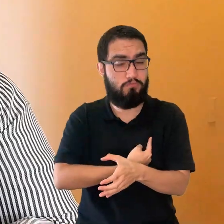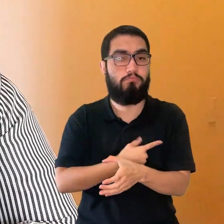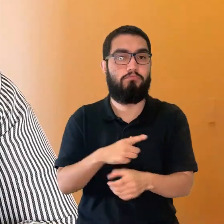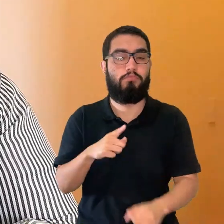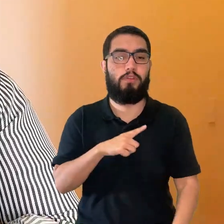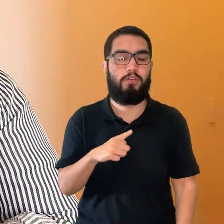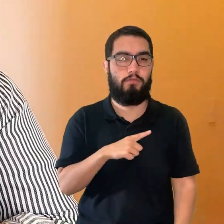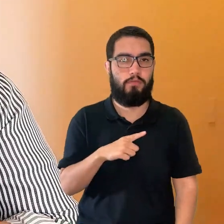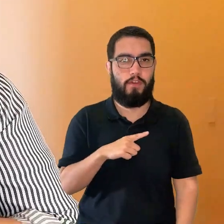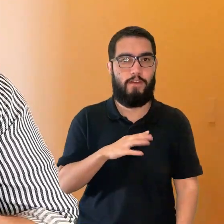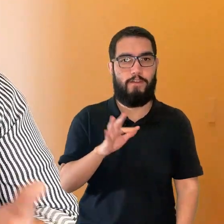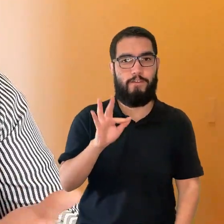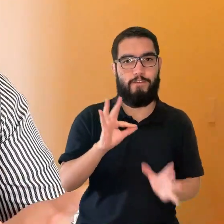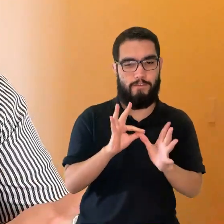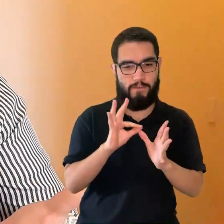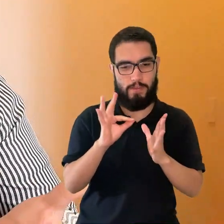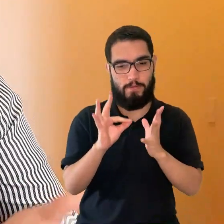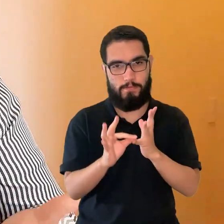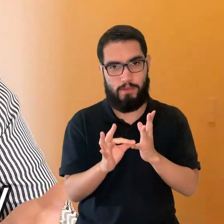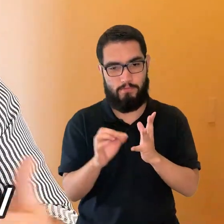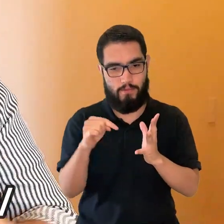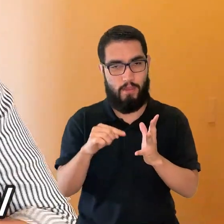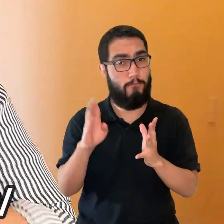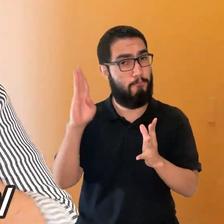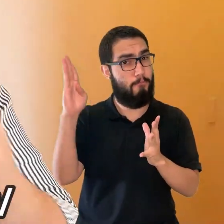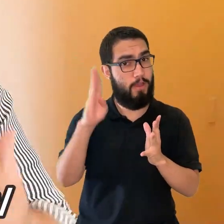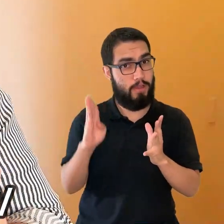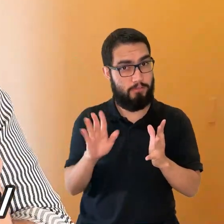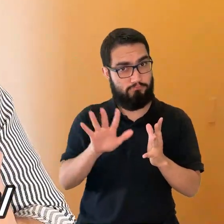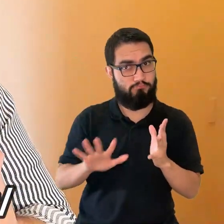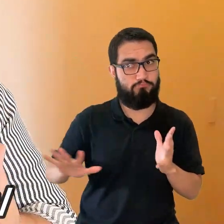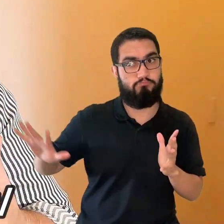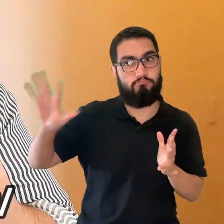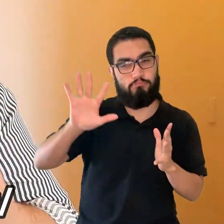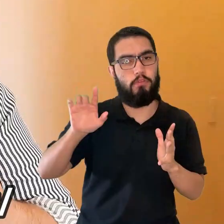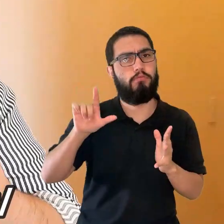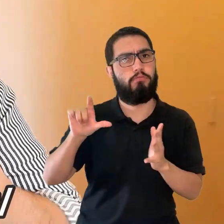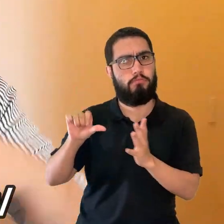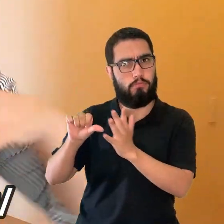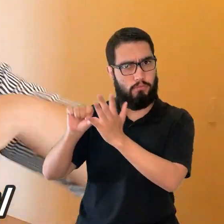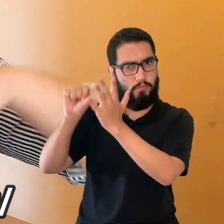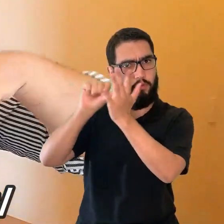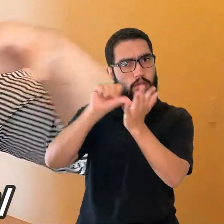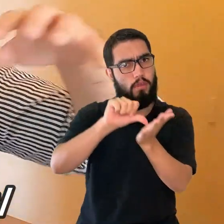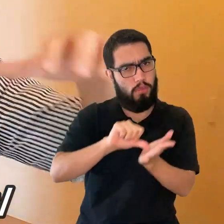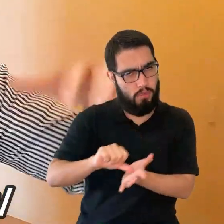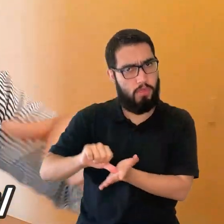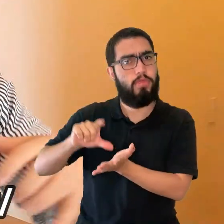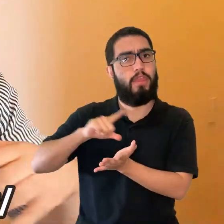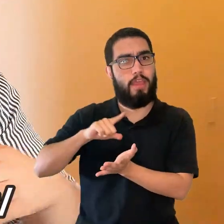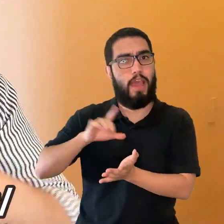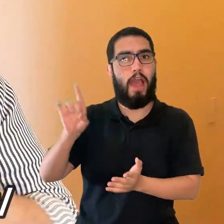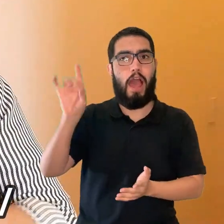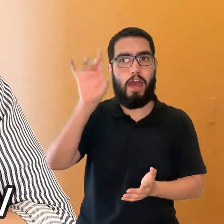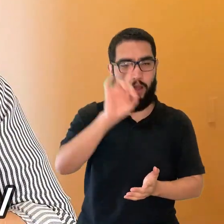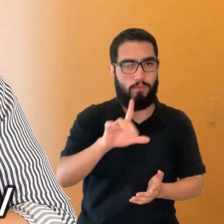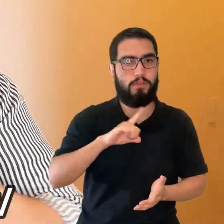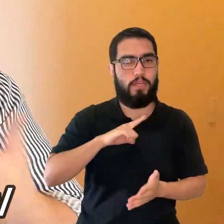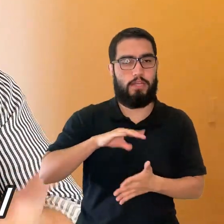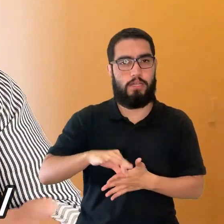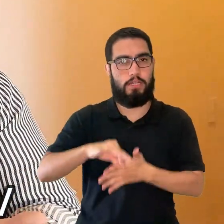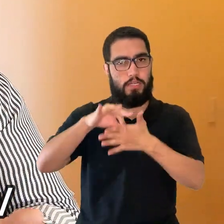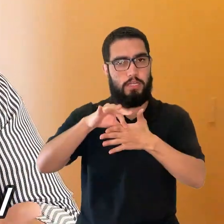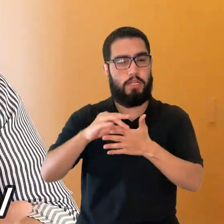intérpretes de Libras. Nós temos que destacar a Febrapios a nível Brasil, e ela tem sim nos estados, né, os seus